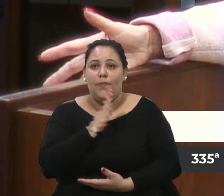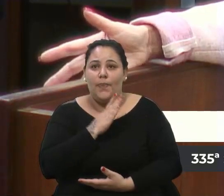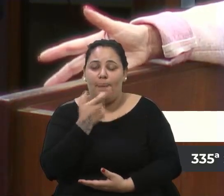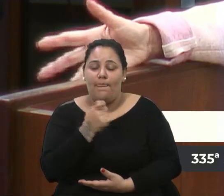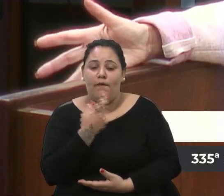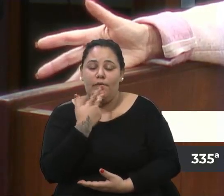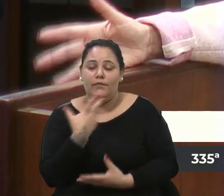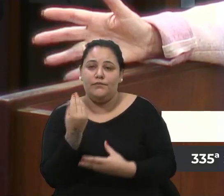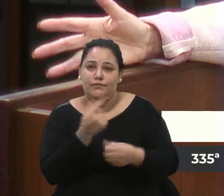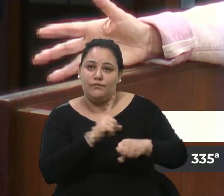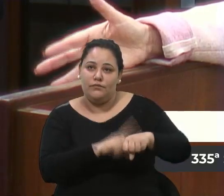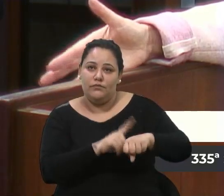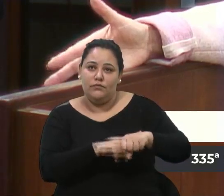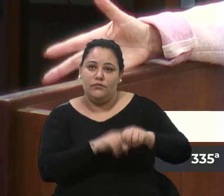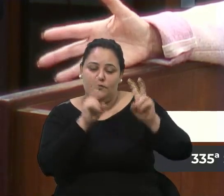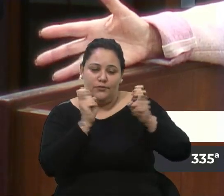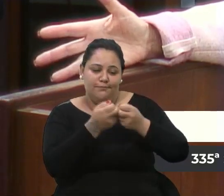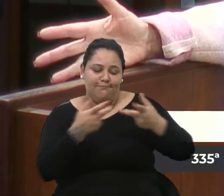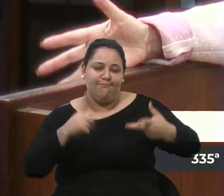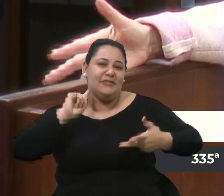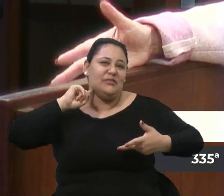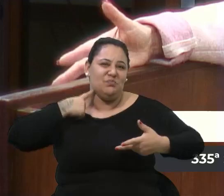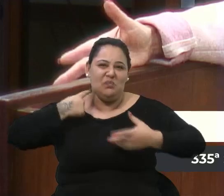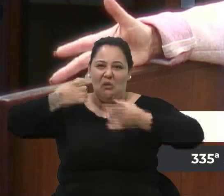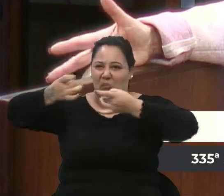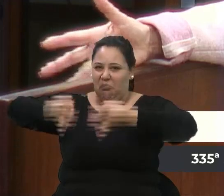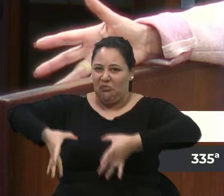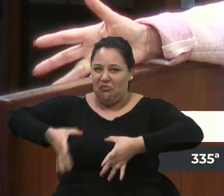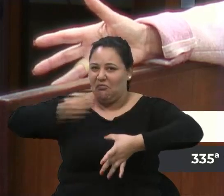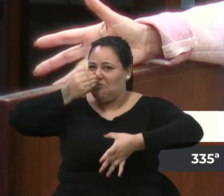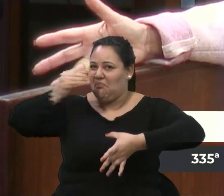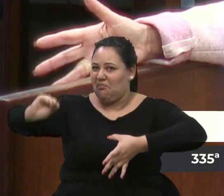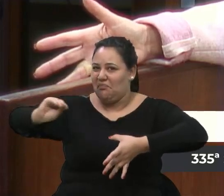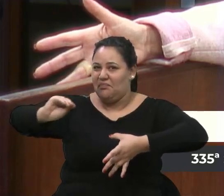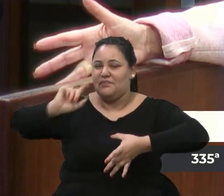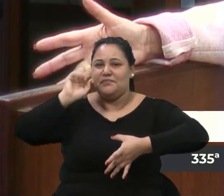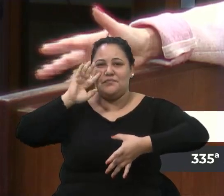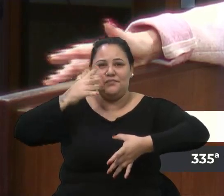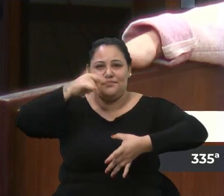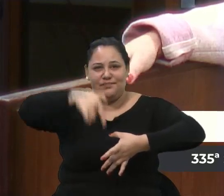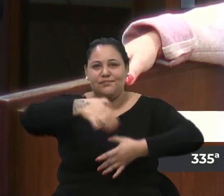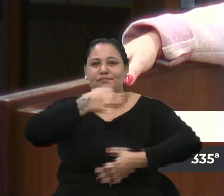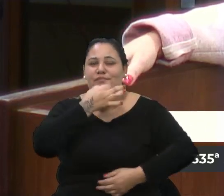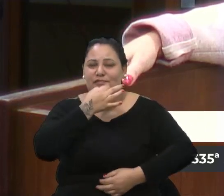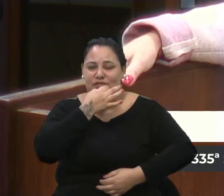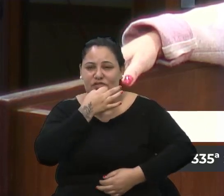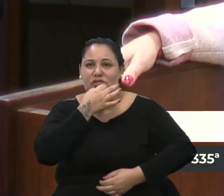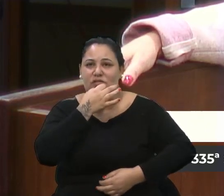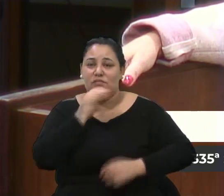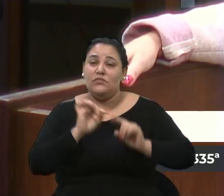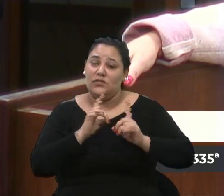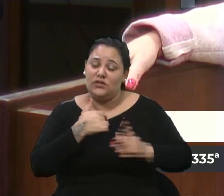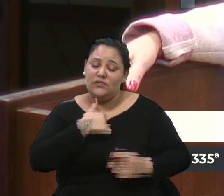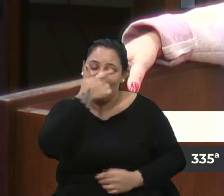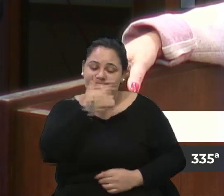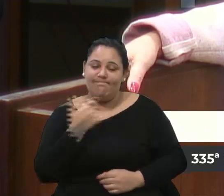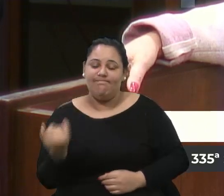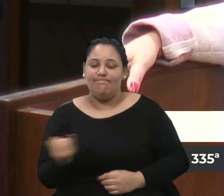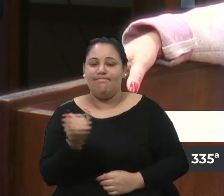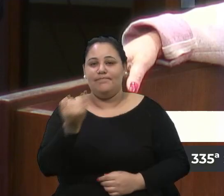tempo sobre o descaso, a sujeira, o lixo que está na nossa cidade, mas eu acho que é